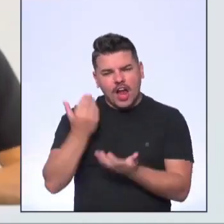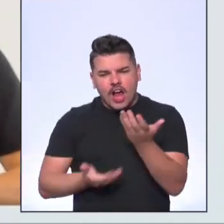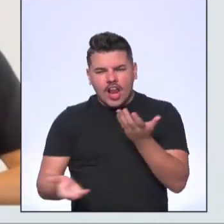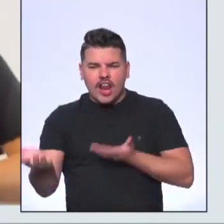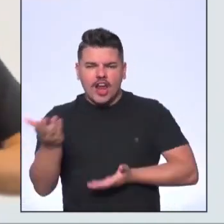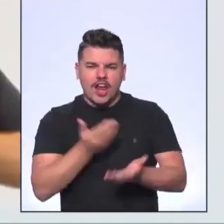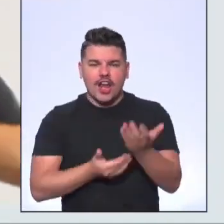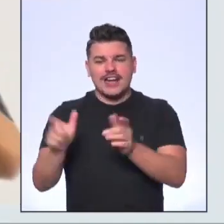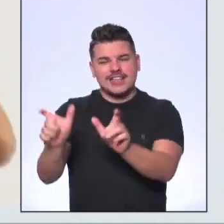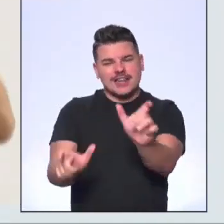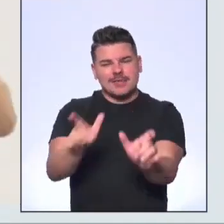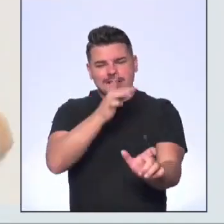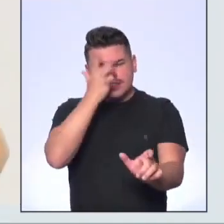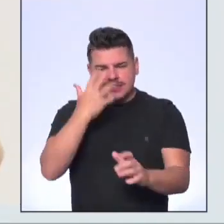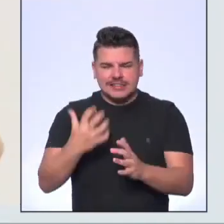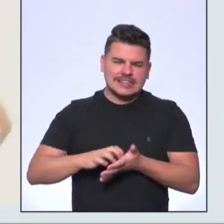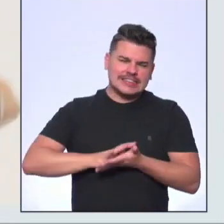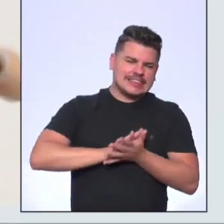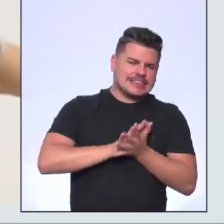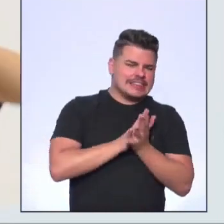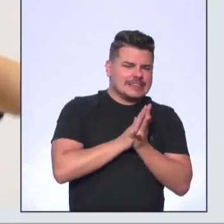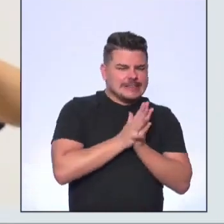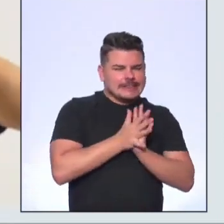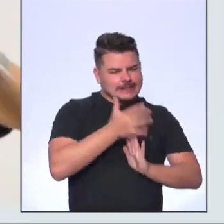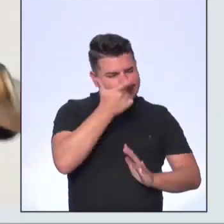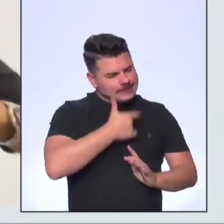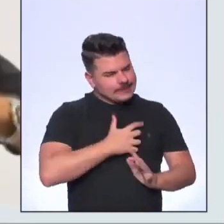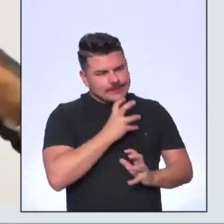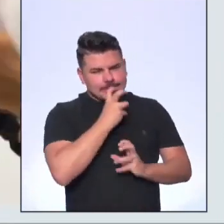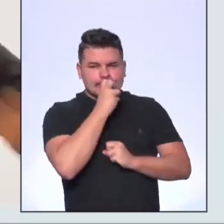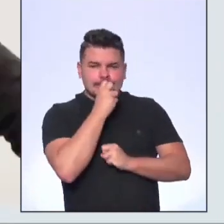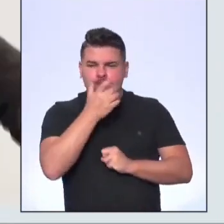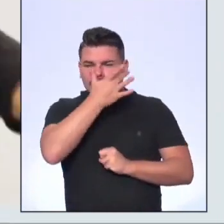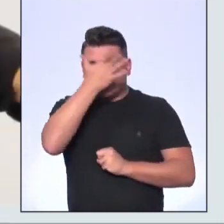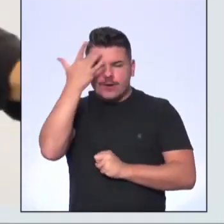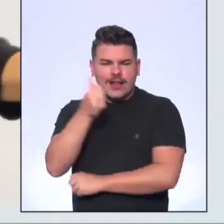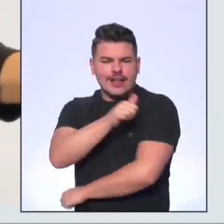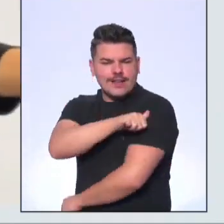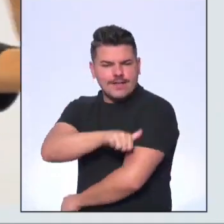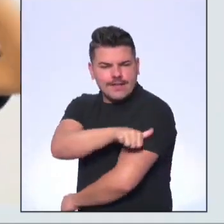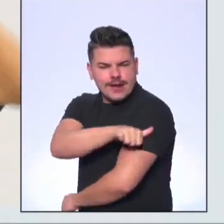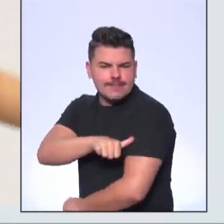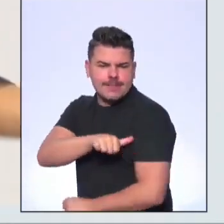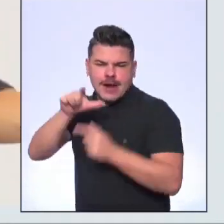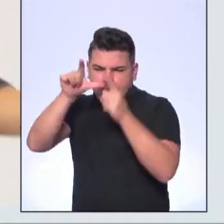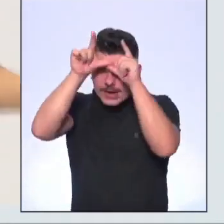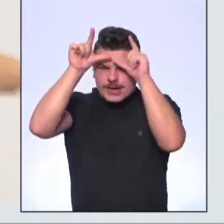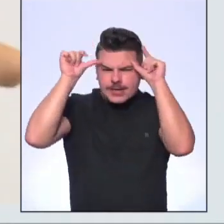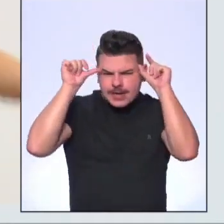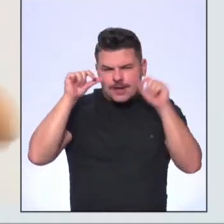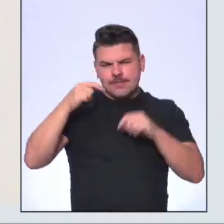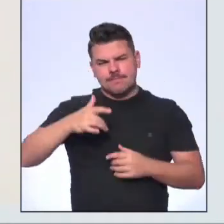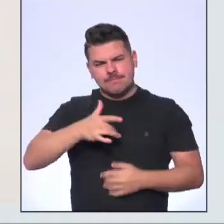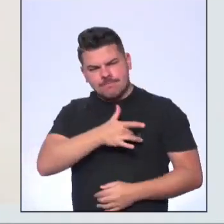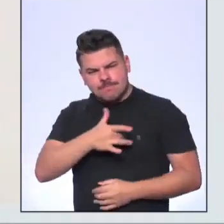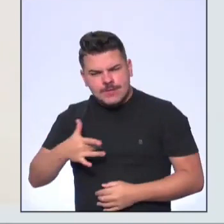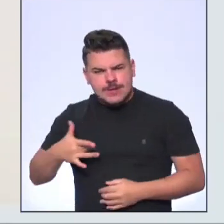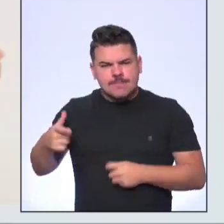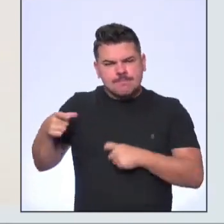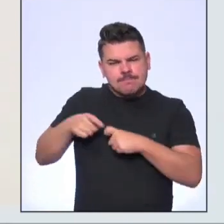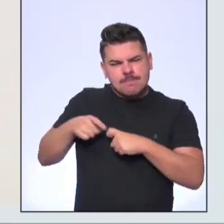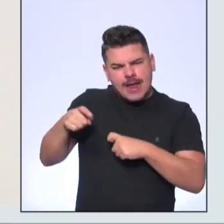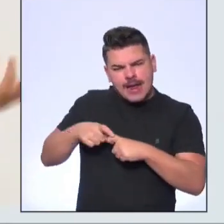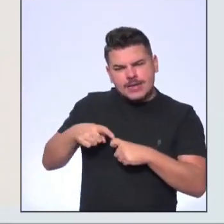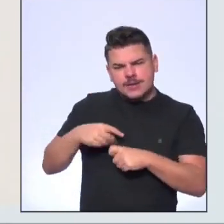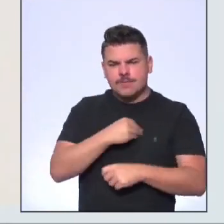a pessoa às vezes se sacrificou, né? Um enfermeiro, um médico ajudando os outros que foi contaminado e tal. Ele vai